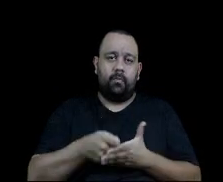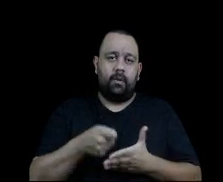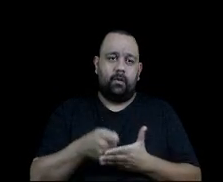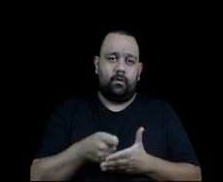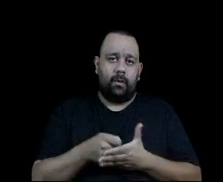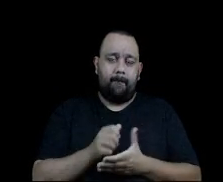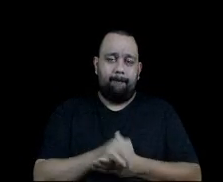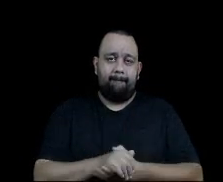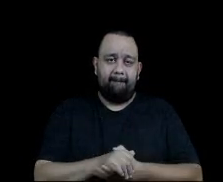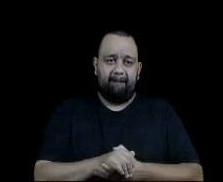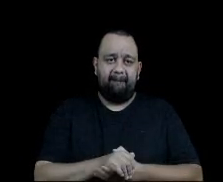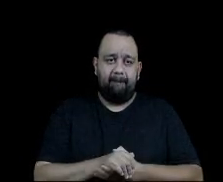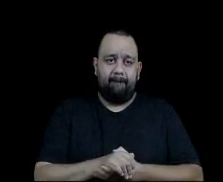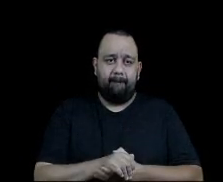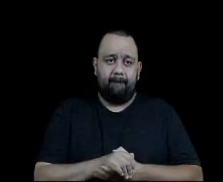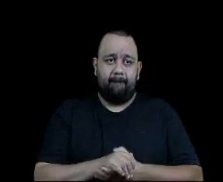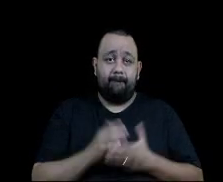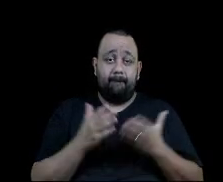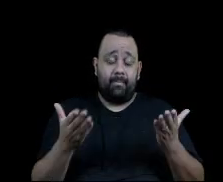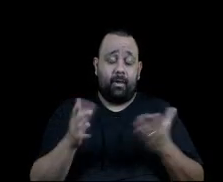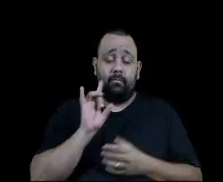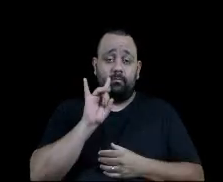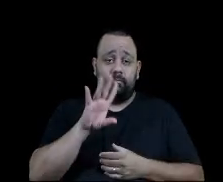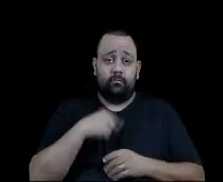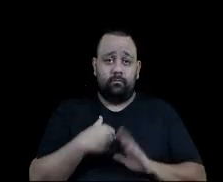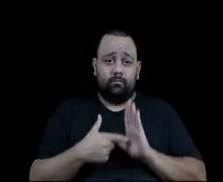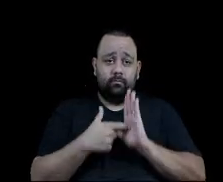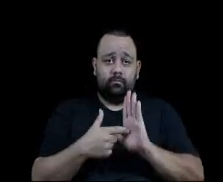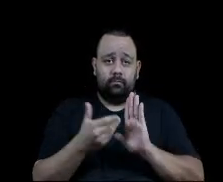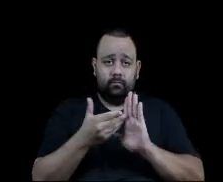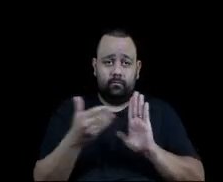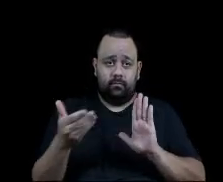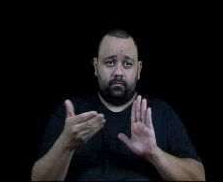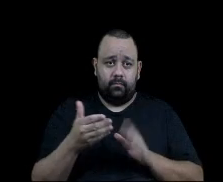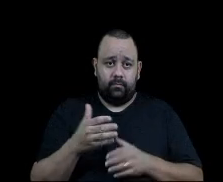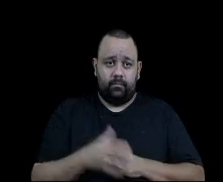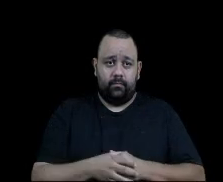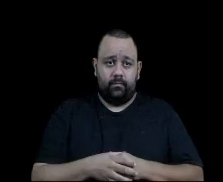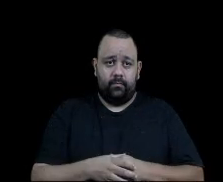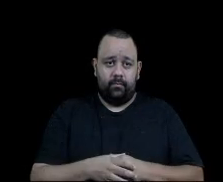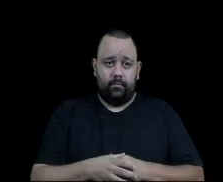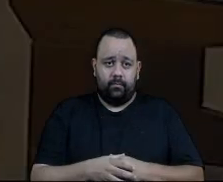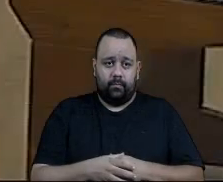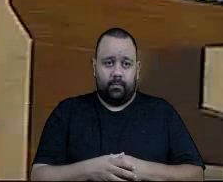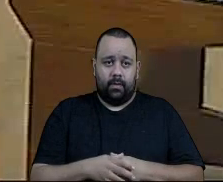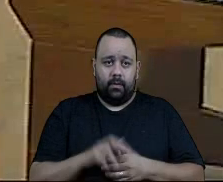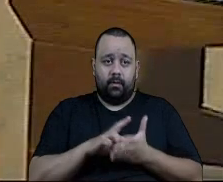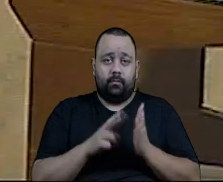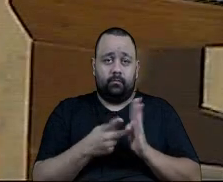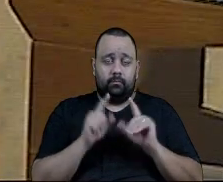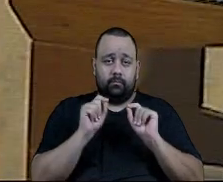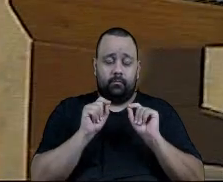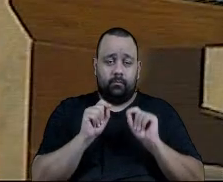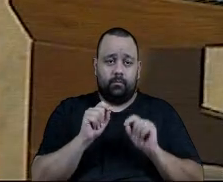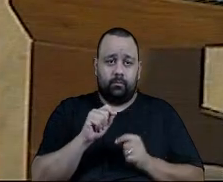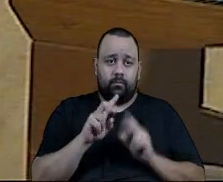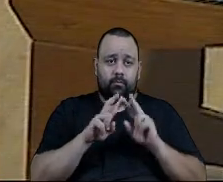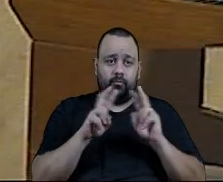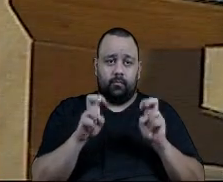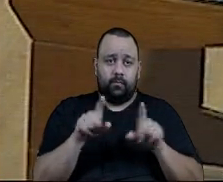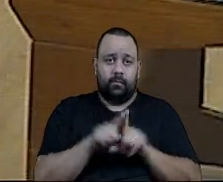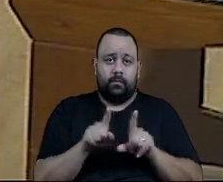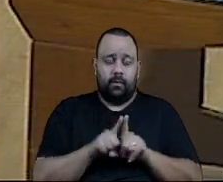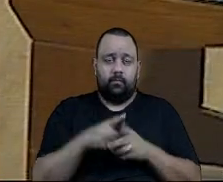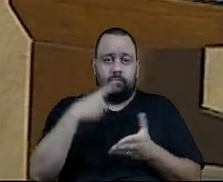para pagar todas as suas obrigatoriedades. Então era isso, né? Mais para apresentar